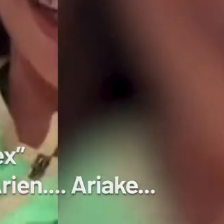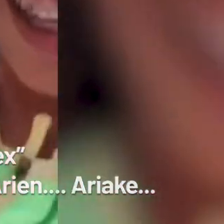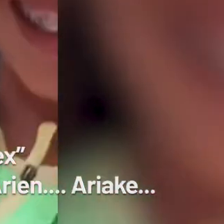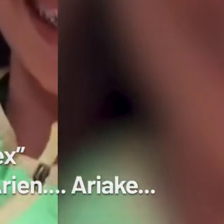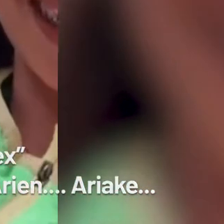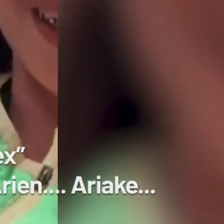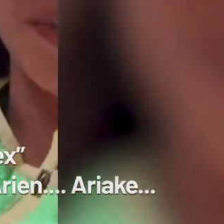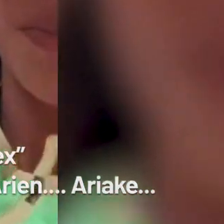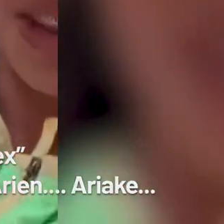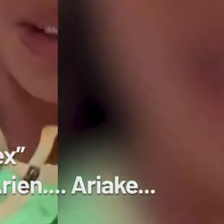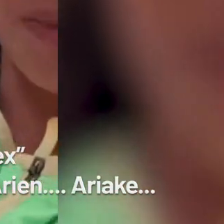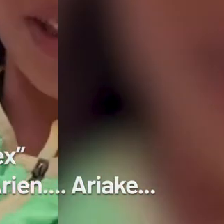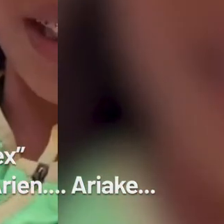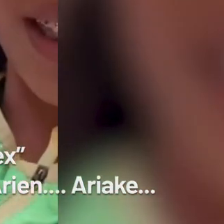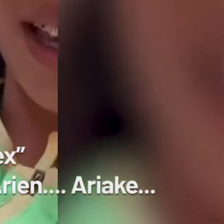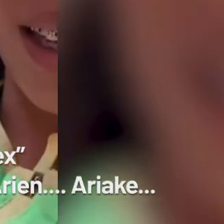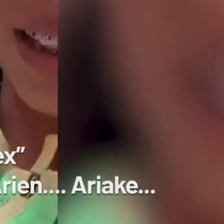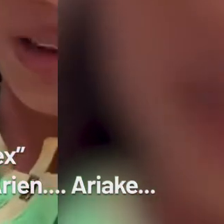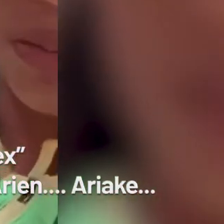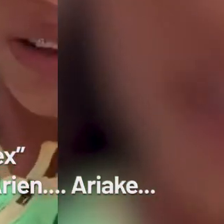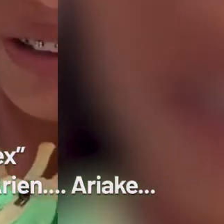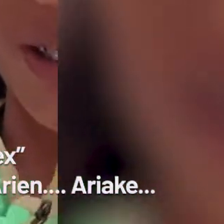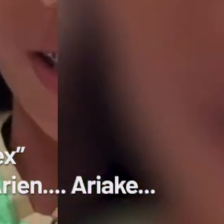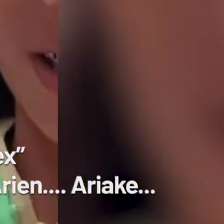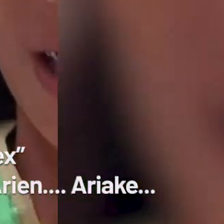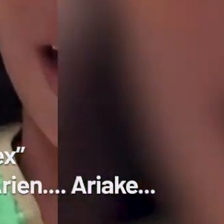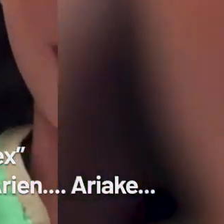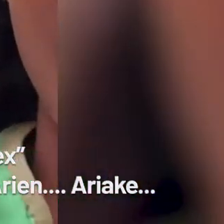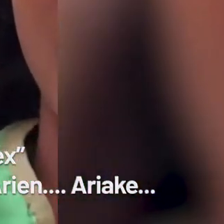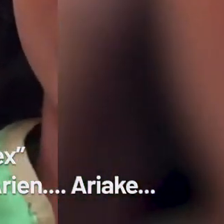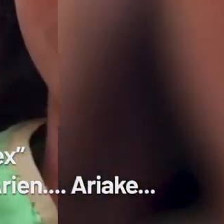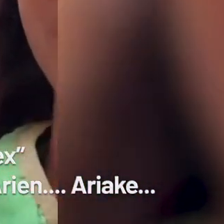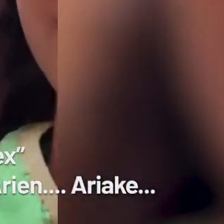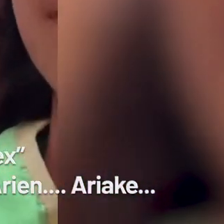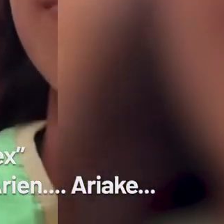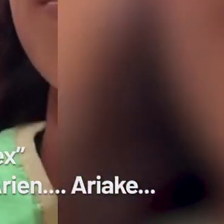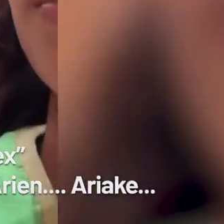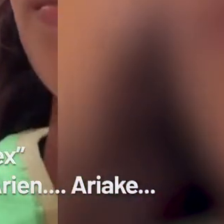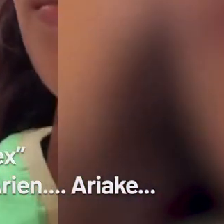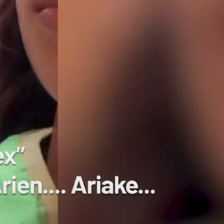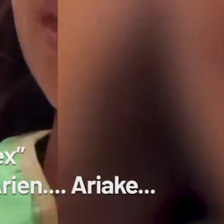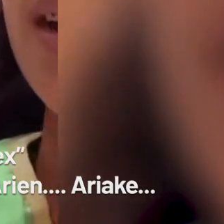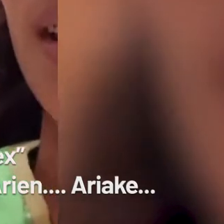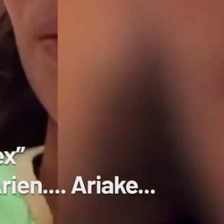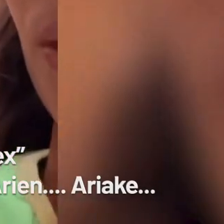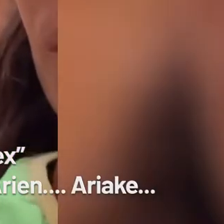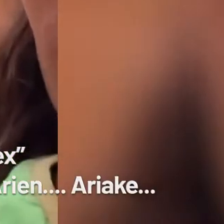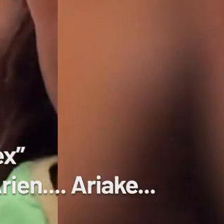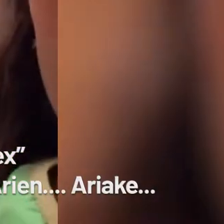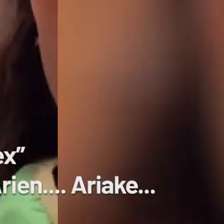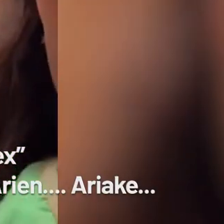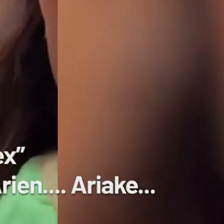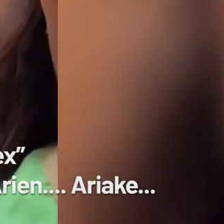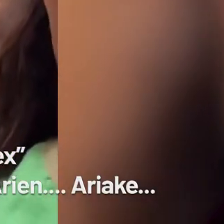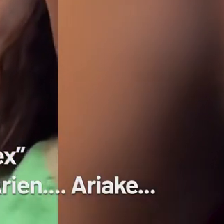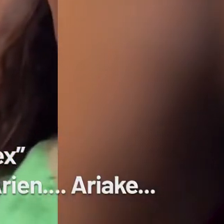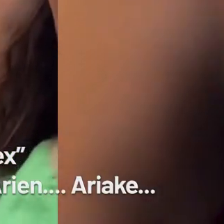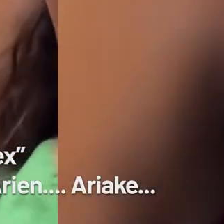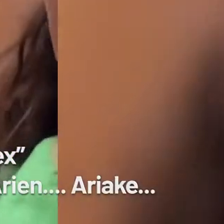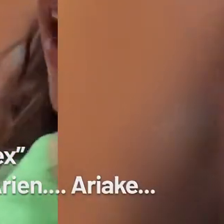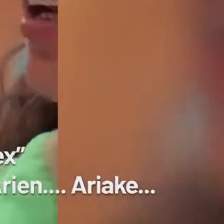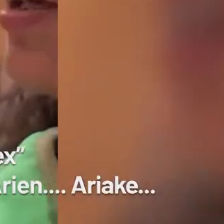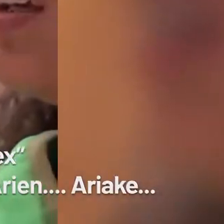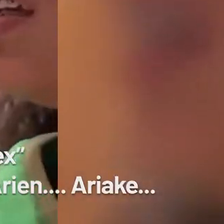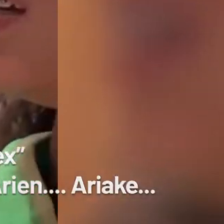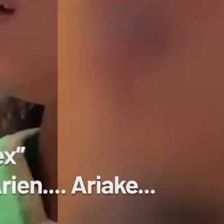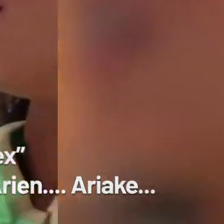Gente, é o Arex. O nome dele é Arex por causa que a arena, que foi a pista do skate,